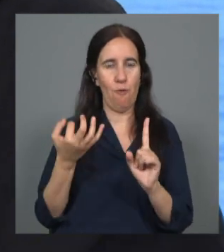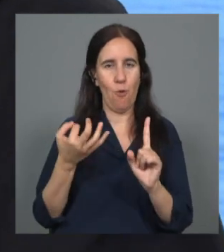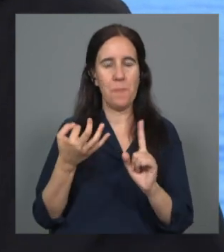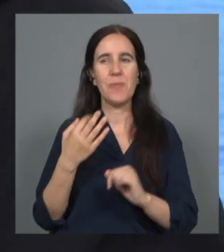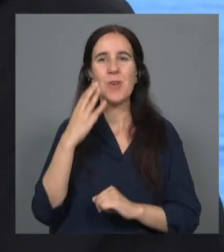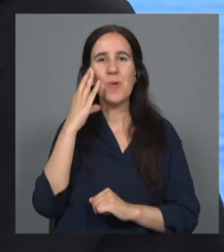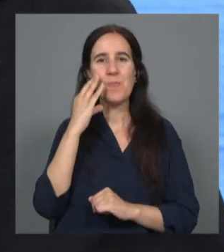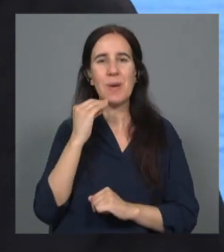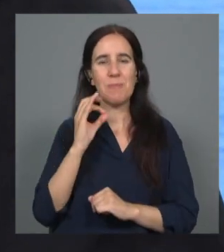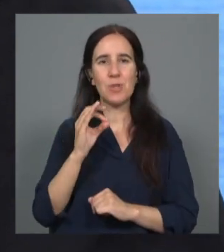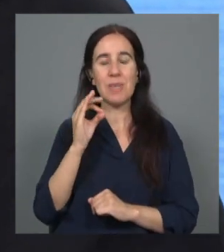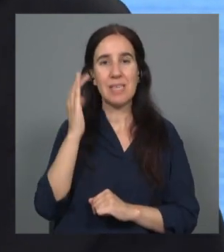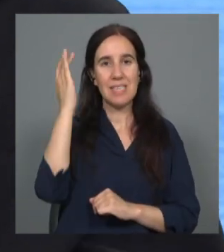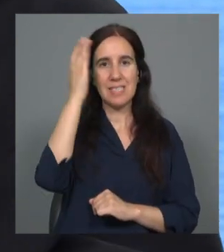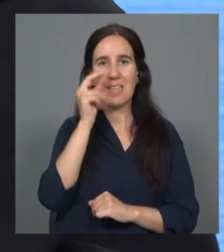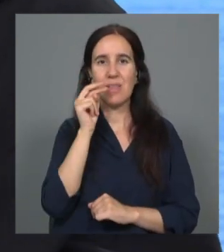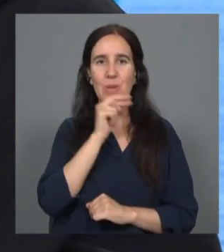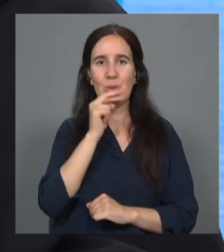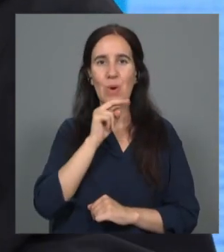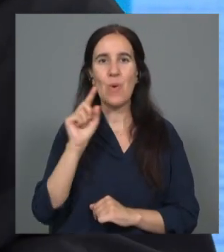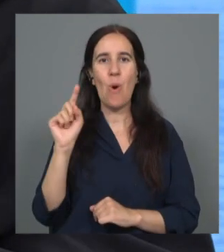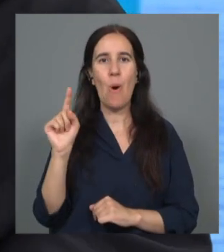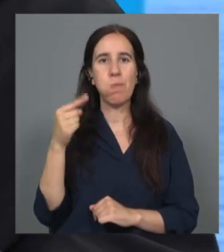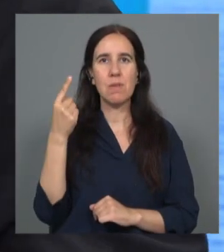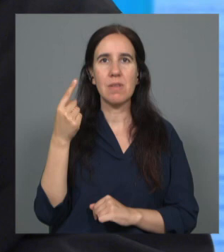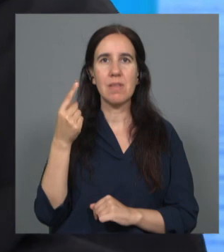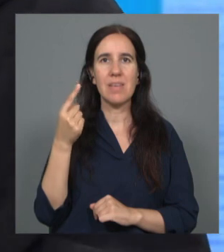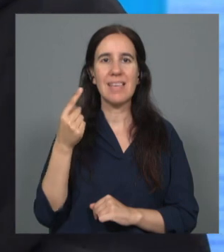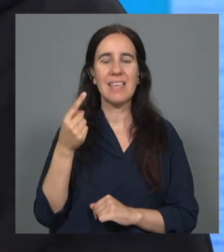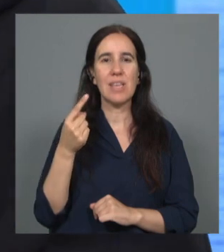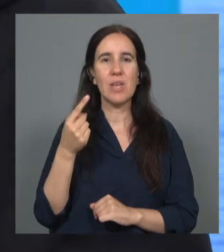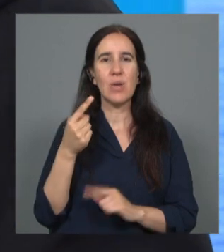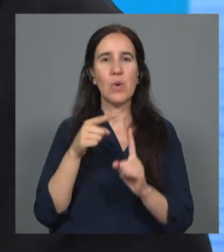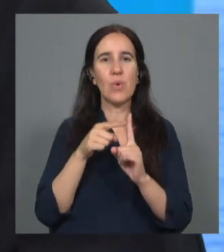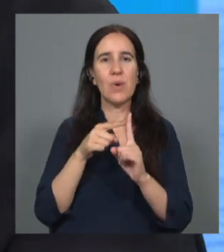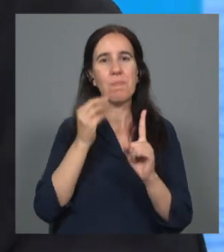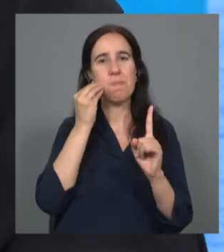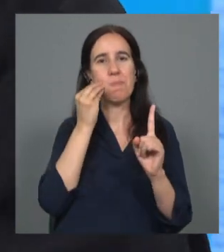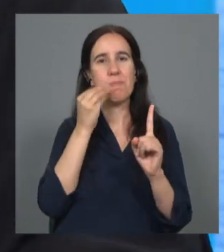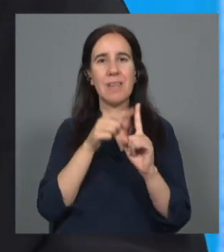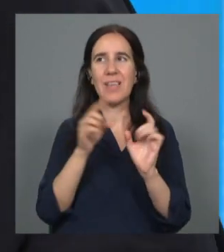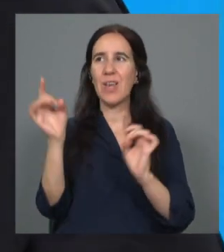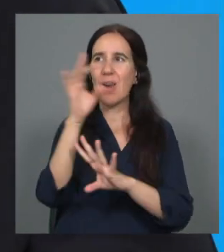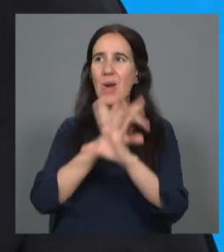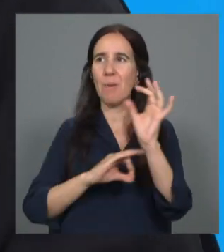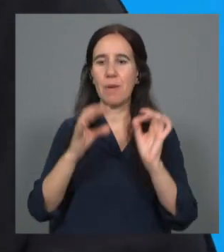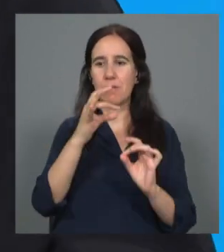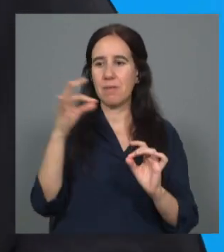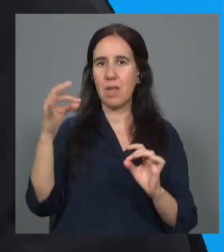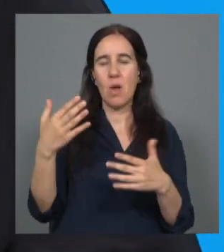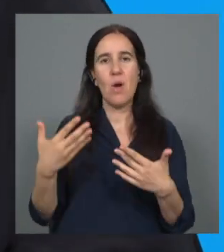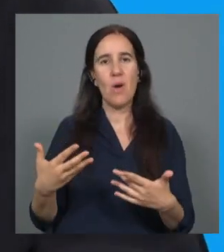mesmo que Santo António poderia ser uma figura típica para a nossa Europa, que hoje não